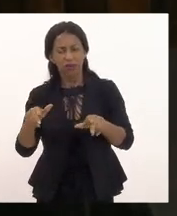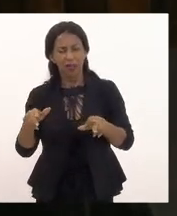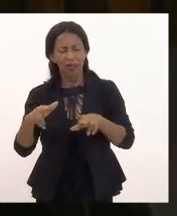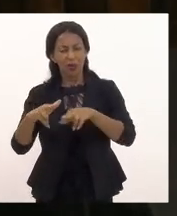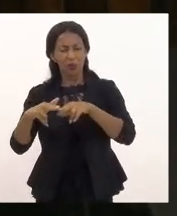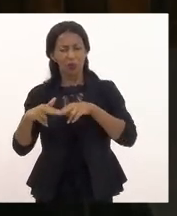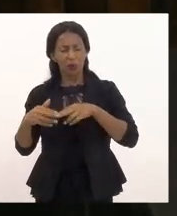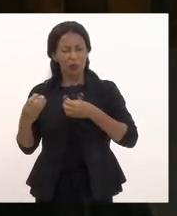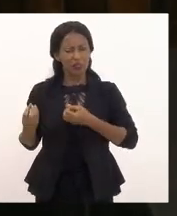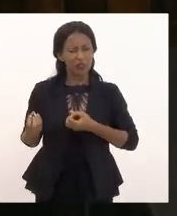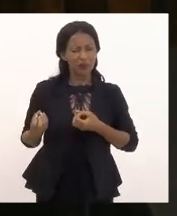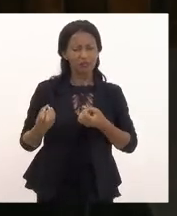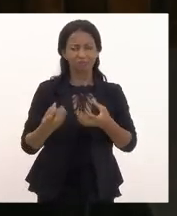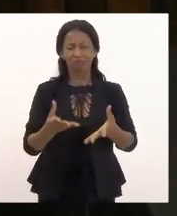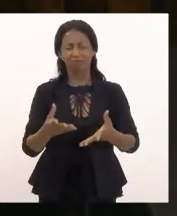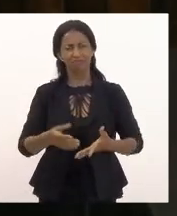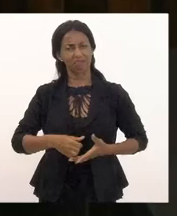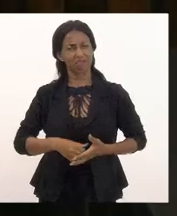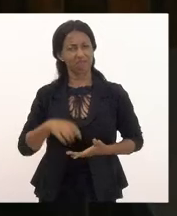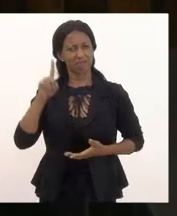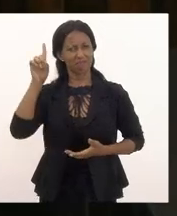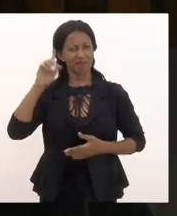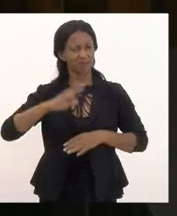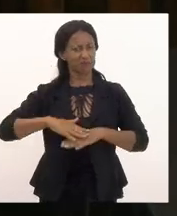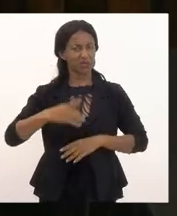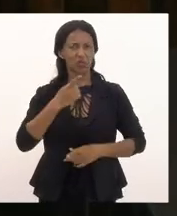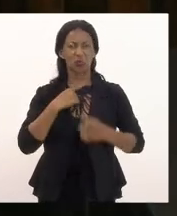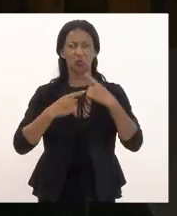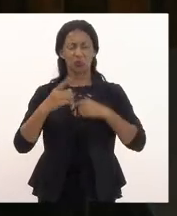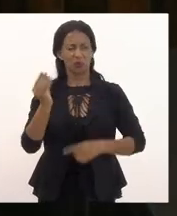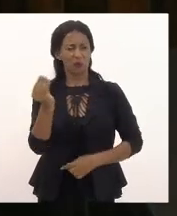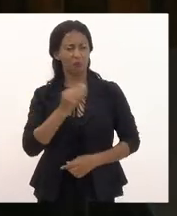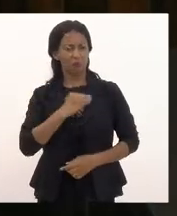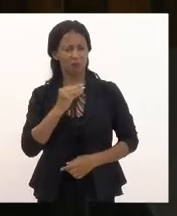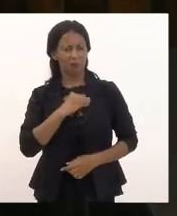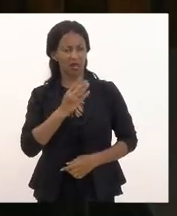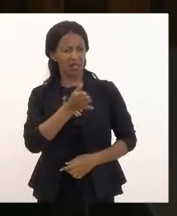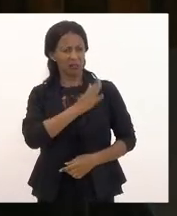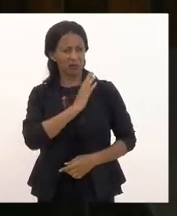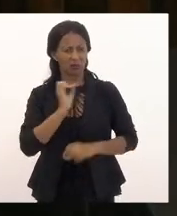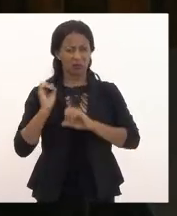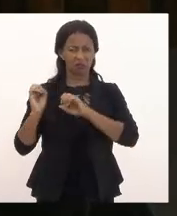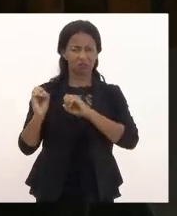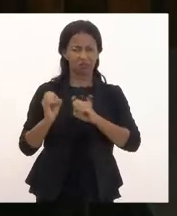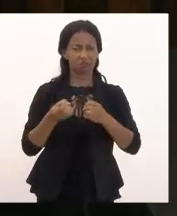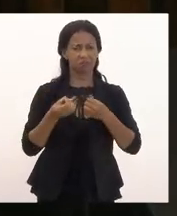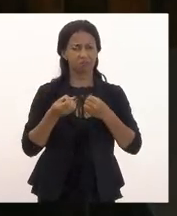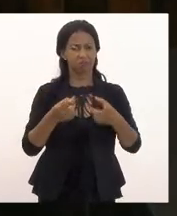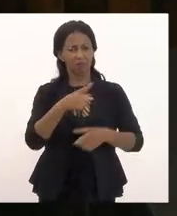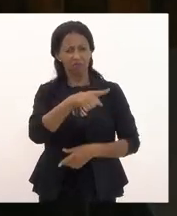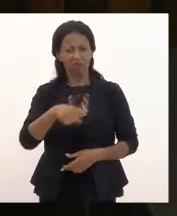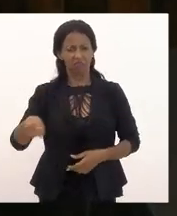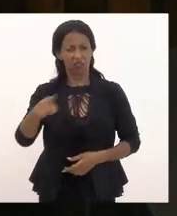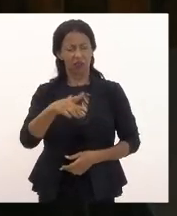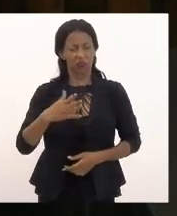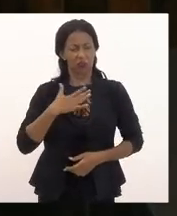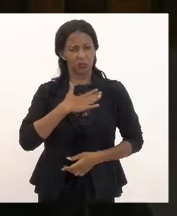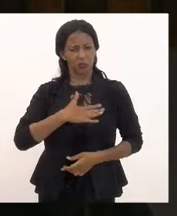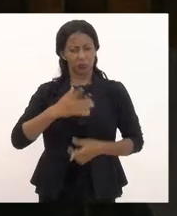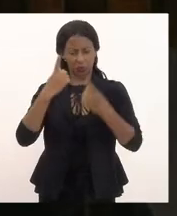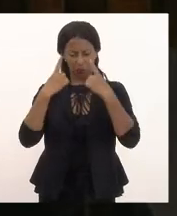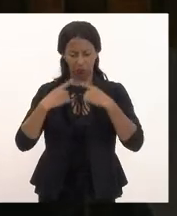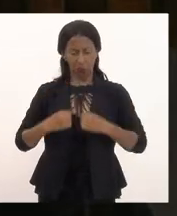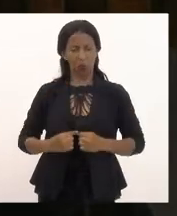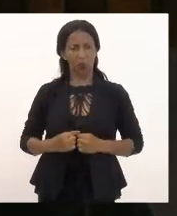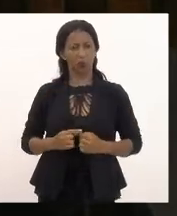à impureza sexual, segundo os desejos pecaminosos do seu coração, para a degradação do seu corpo